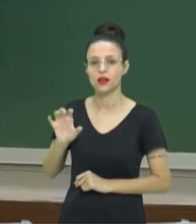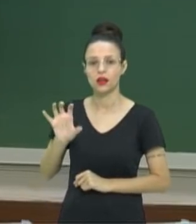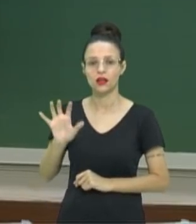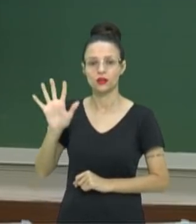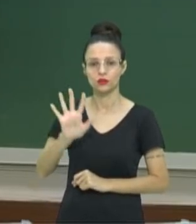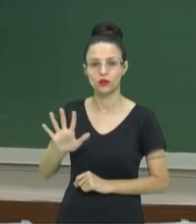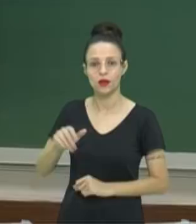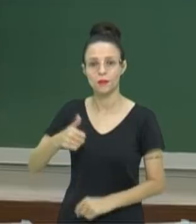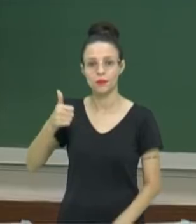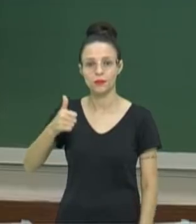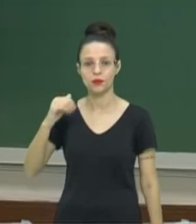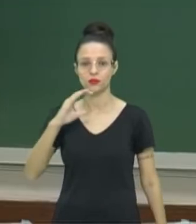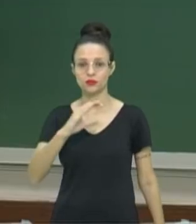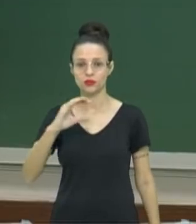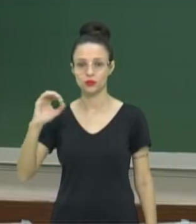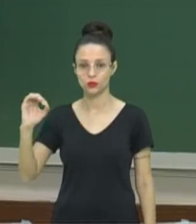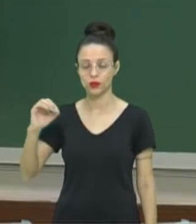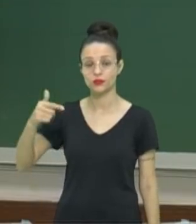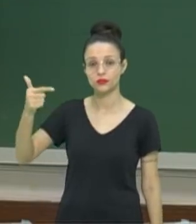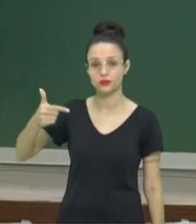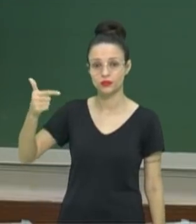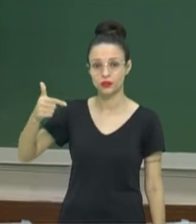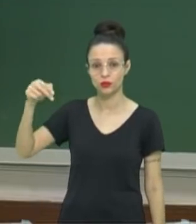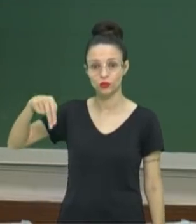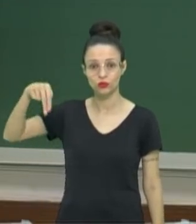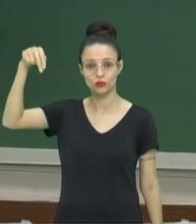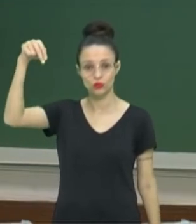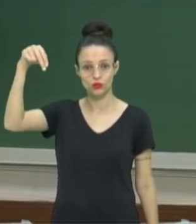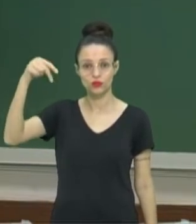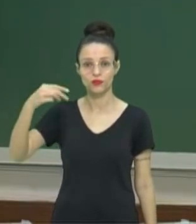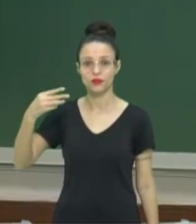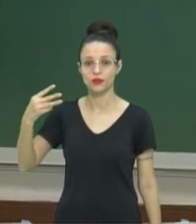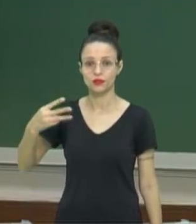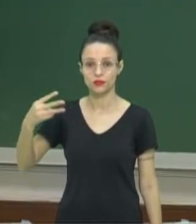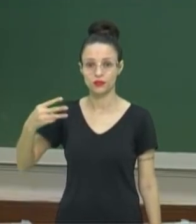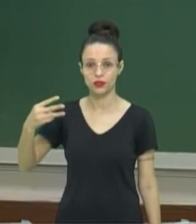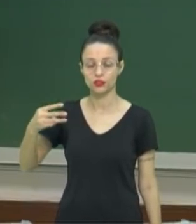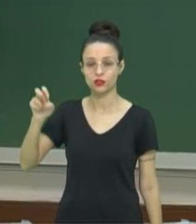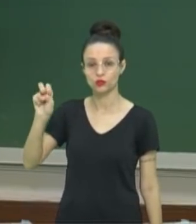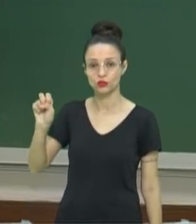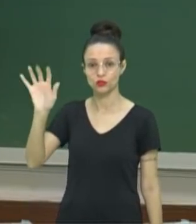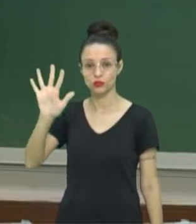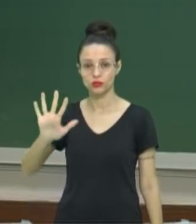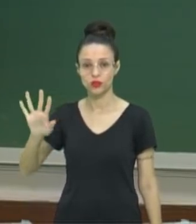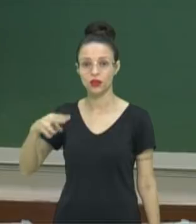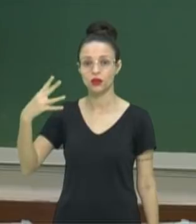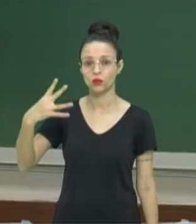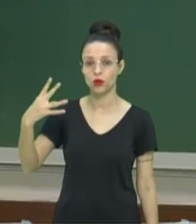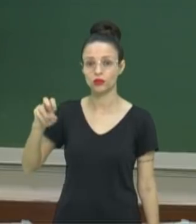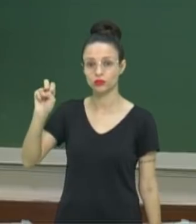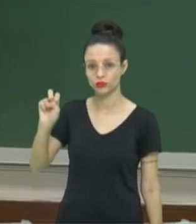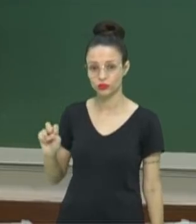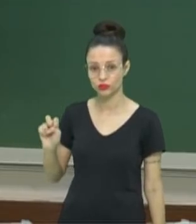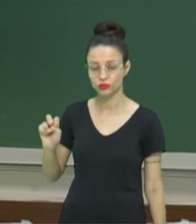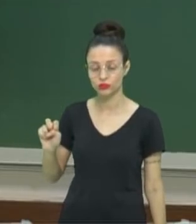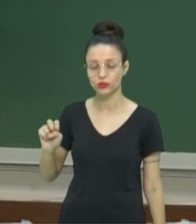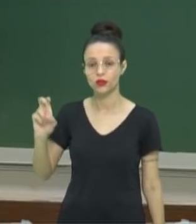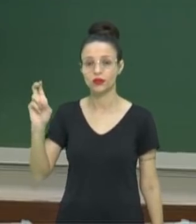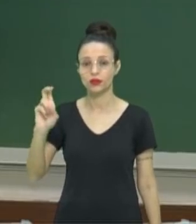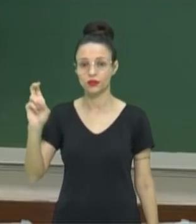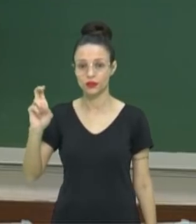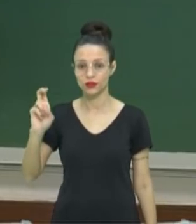em primeiro o Centro-Oeste, segundo a região Norte, terceiro o Sudeste, quarto a região Sul e quinto a